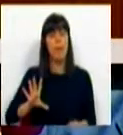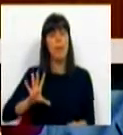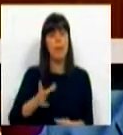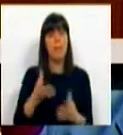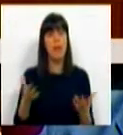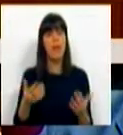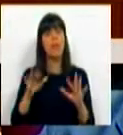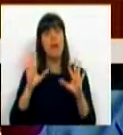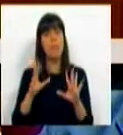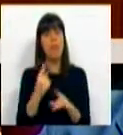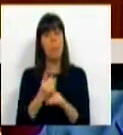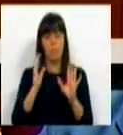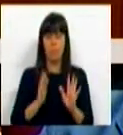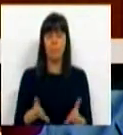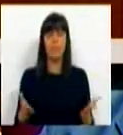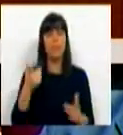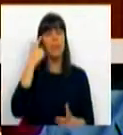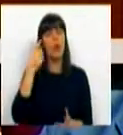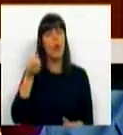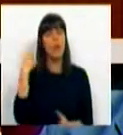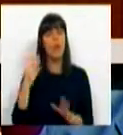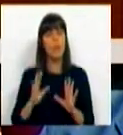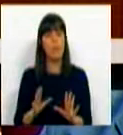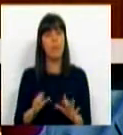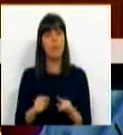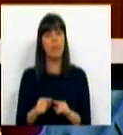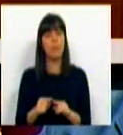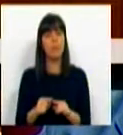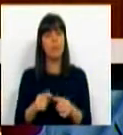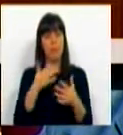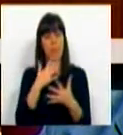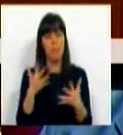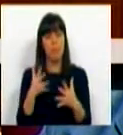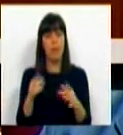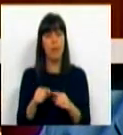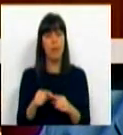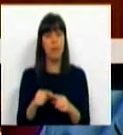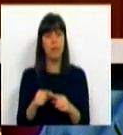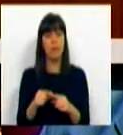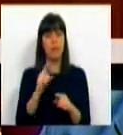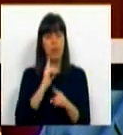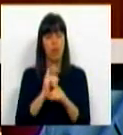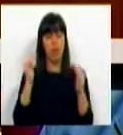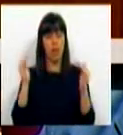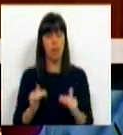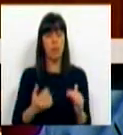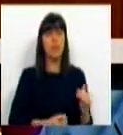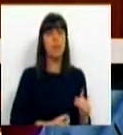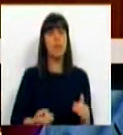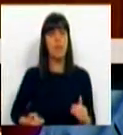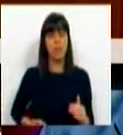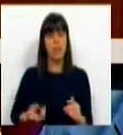país. Mas também é preciso compreender que boa parte dessa redução do